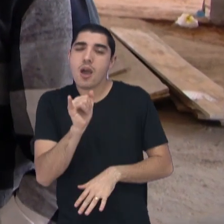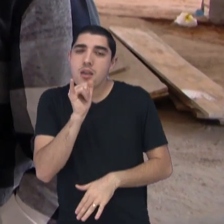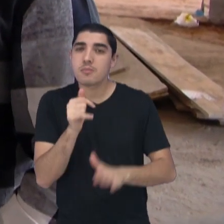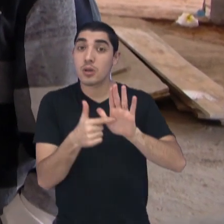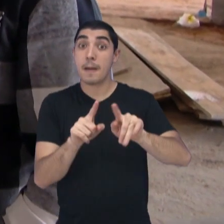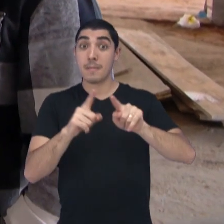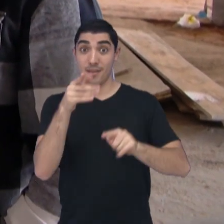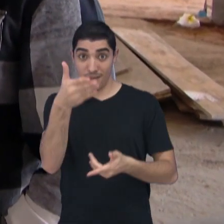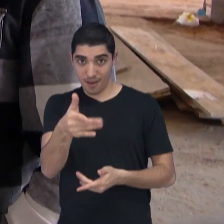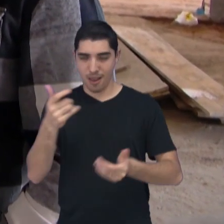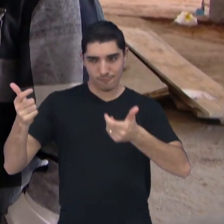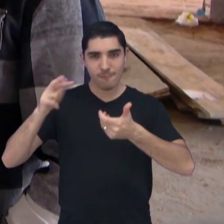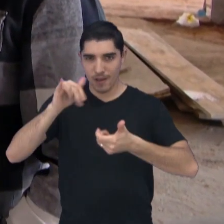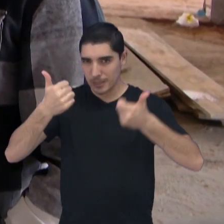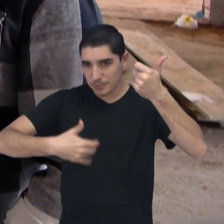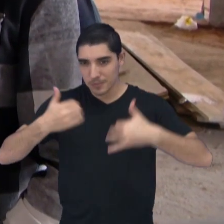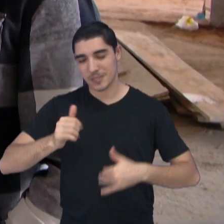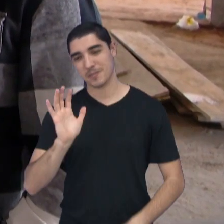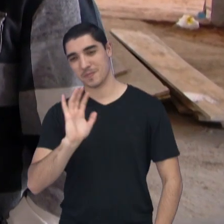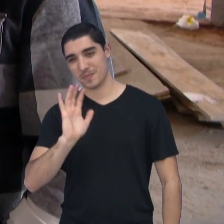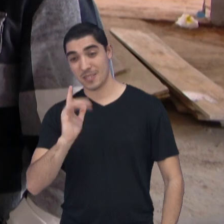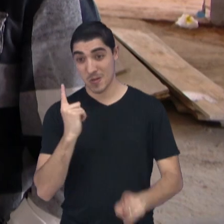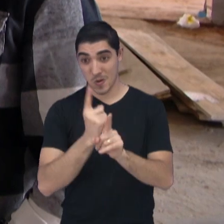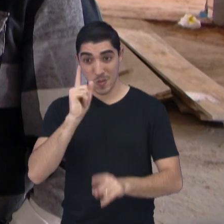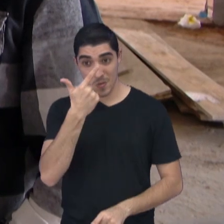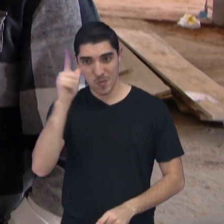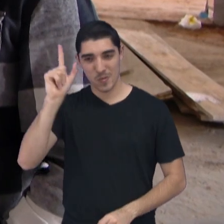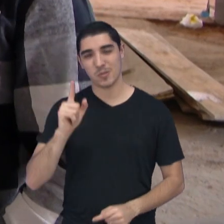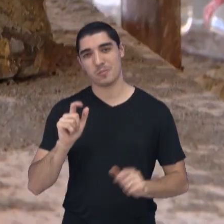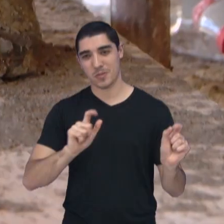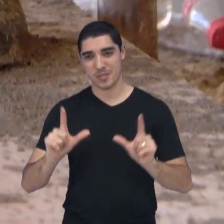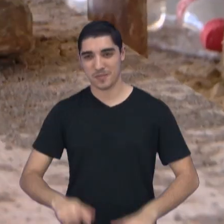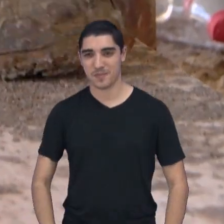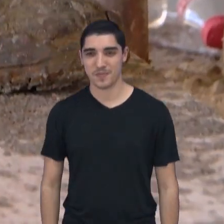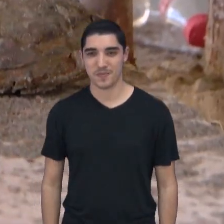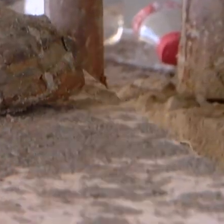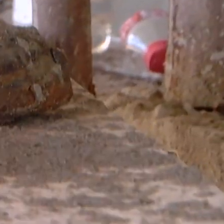aí no estúdio o Elton vai falar muito mais, viu? Tchau, tchau, até o próximo Jovem do Dia. Tchau, até mais.